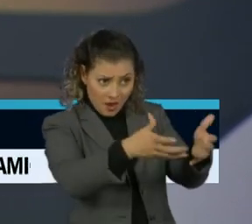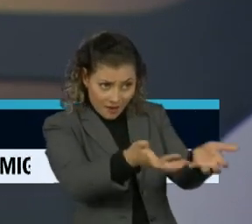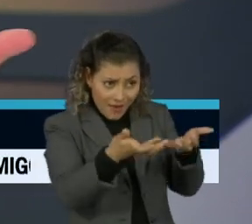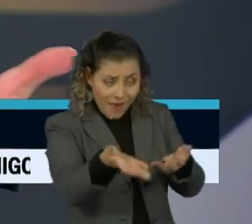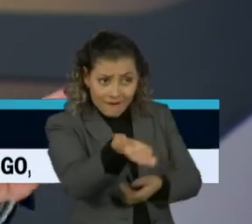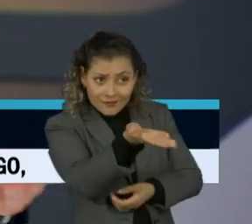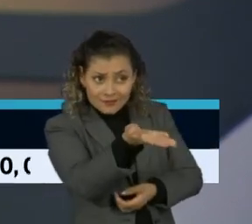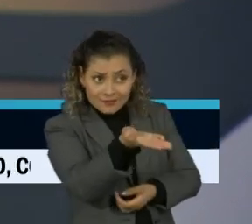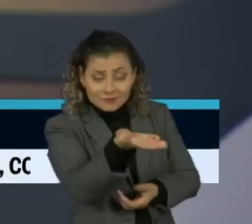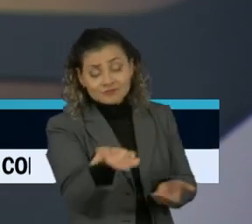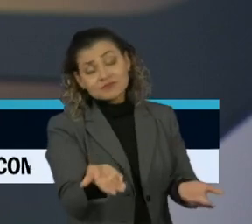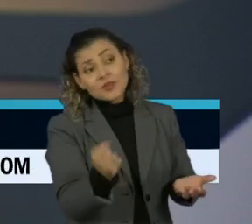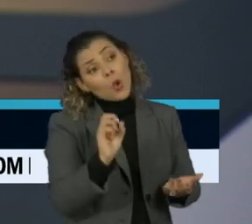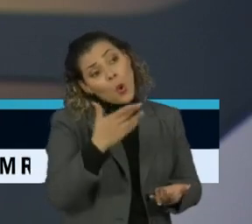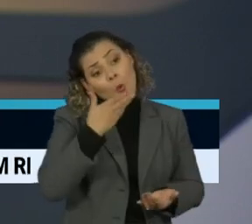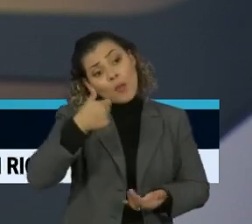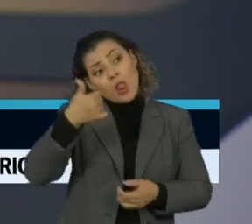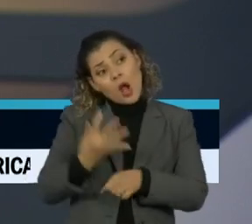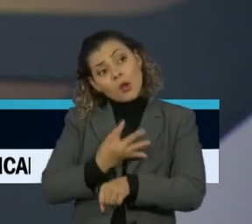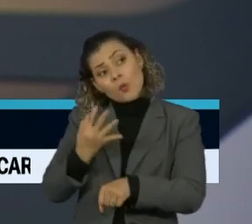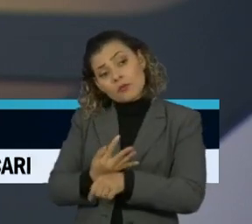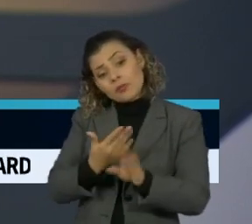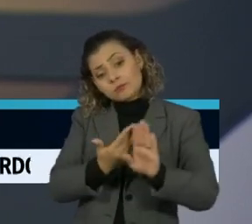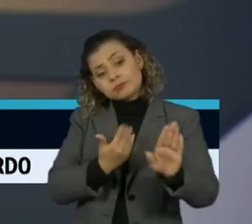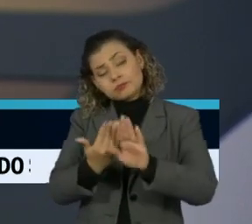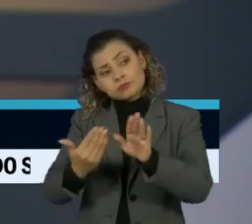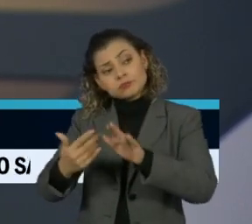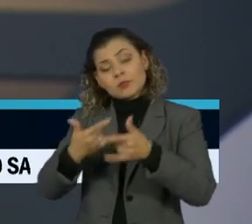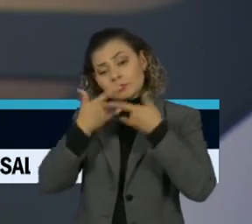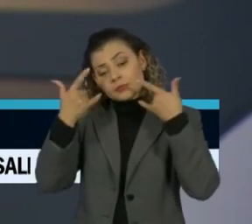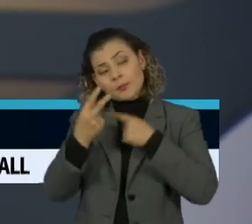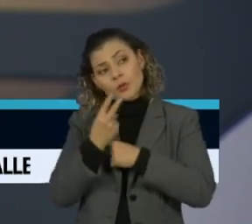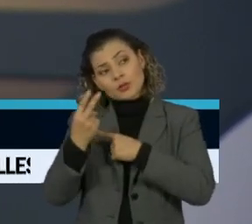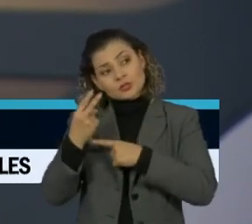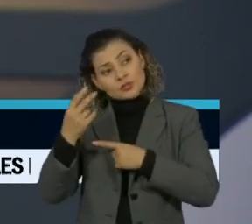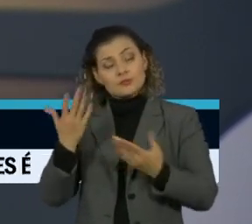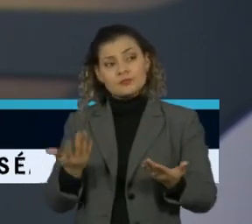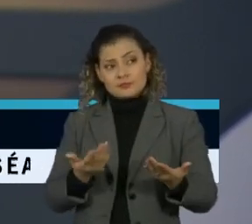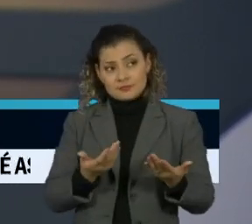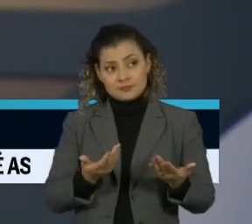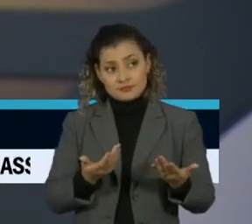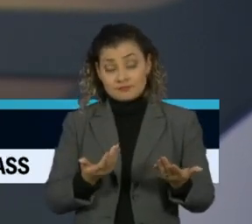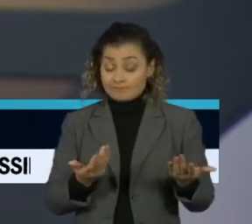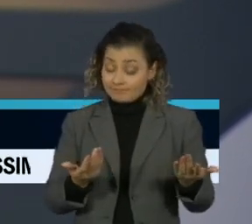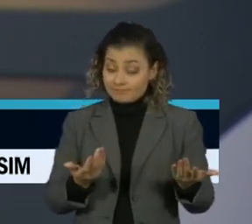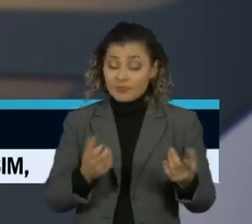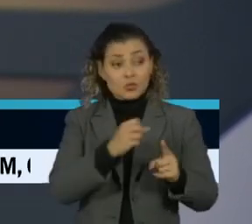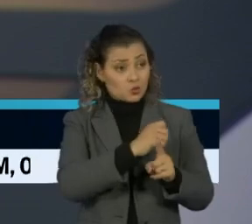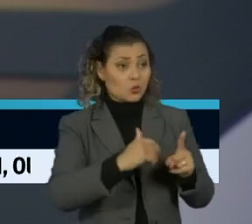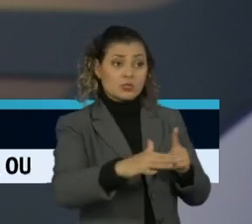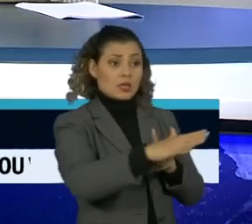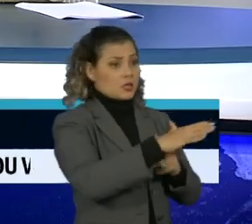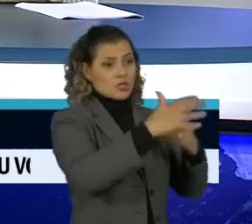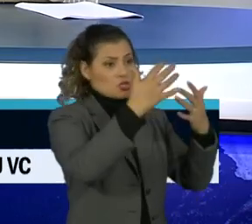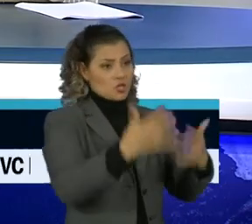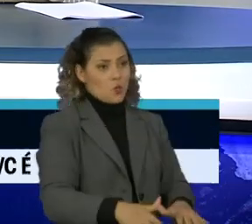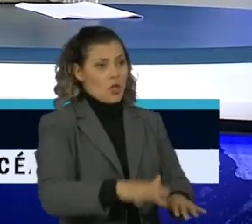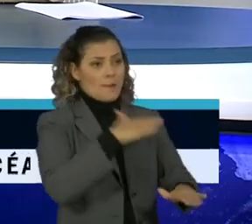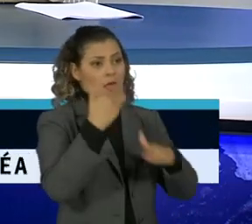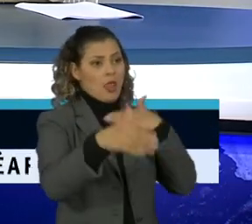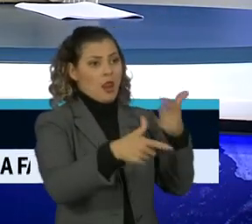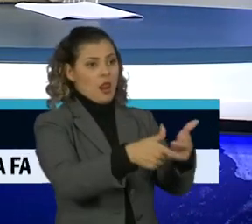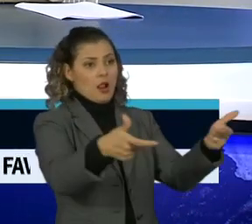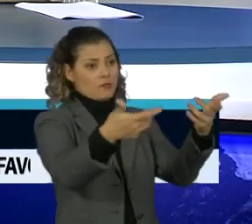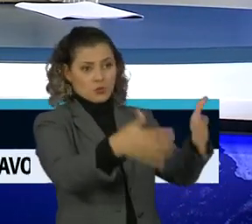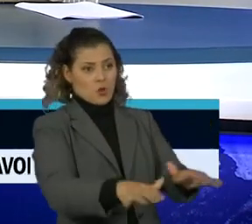em detrimento de obter mos a a imunidade coletiva uma sociedade decente não faz